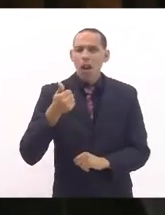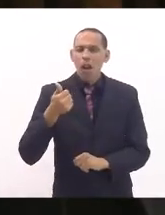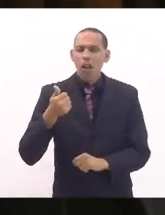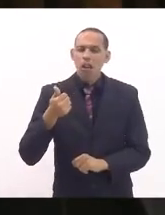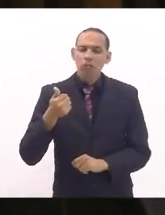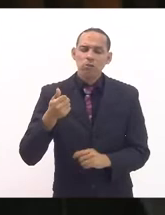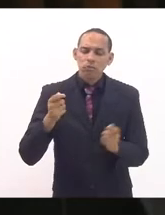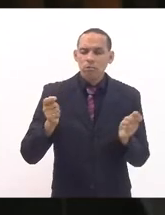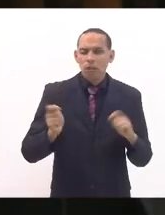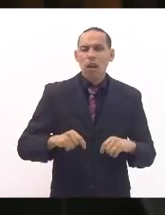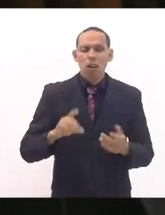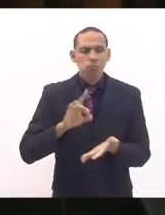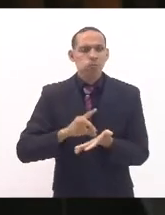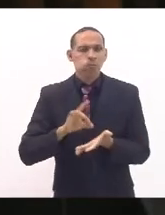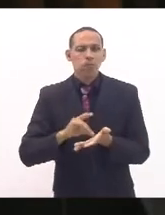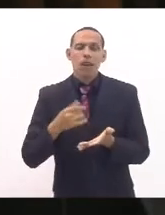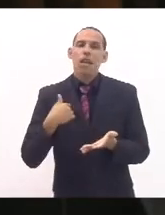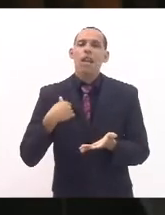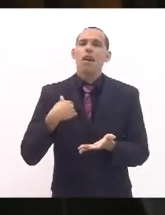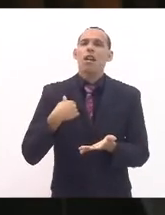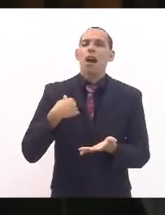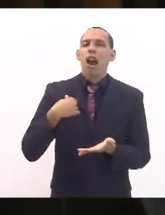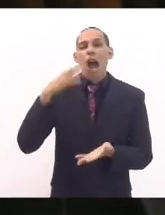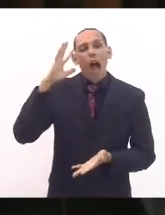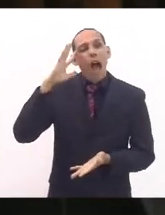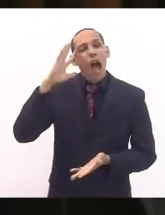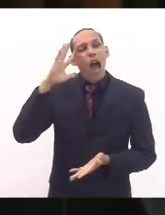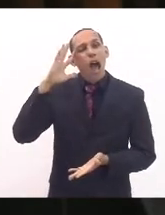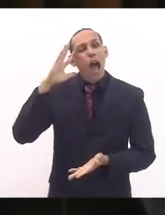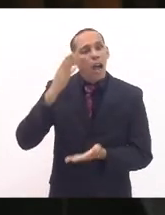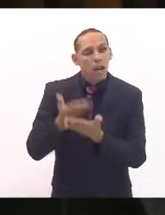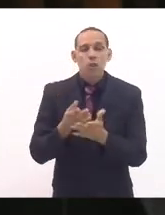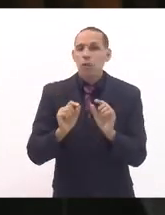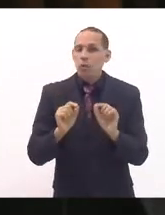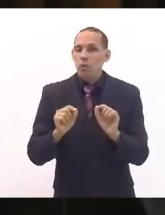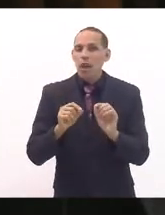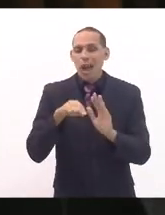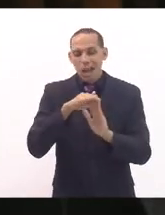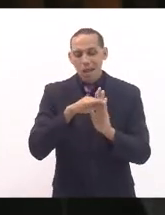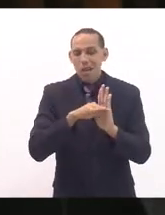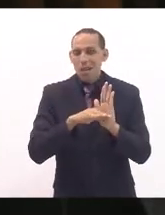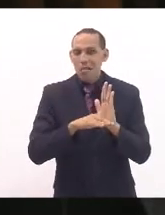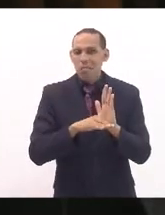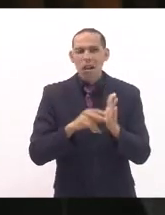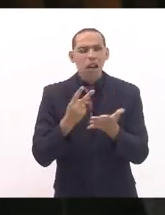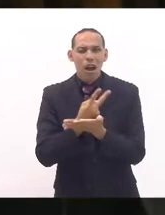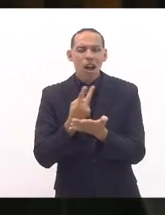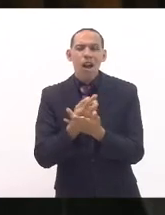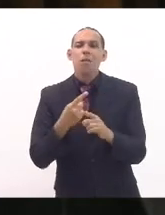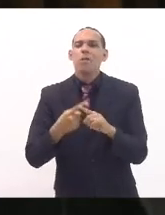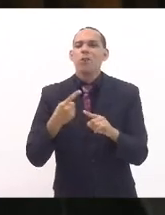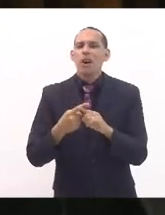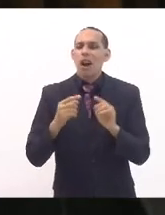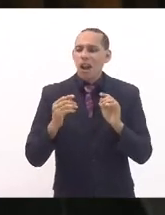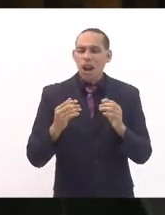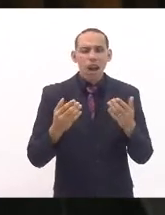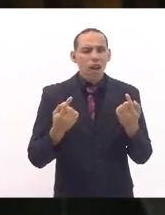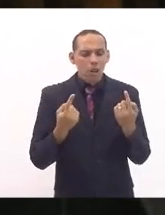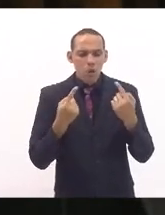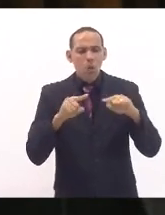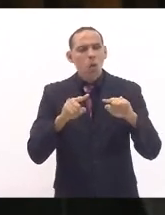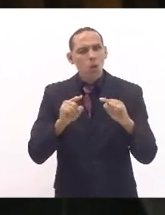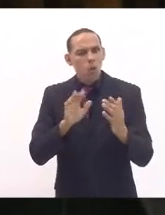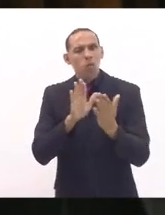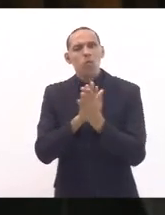quando eu, inclusive, considero que, no mérito, a pauta seja uma aberração sob o ponto de vista de, em primeiro lugar, afrontar a